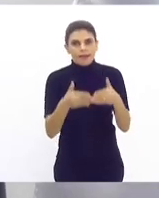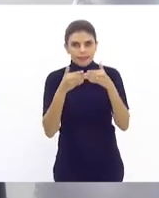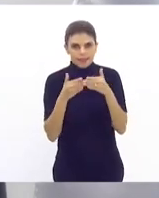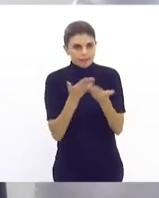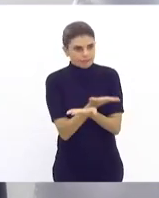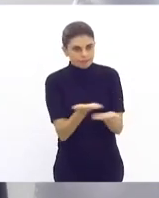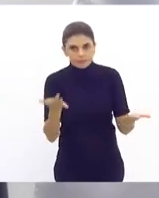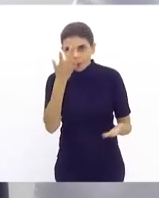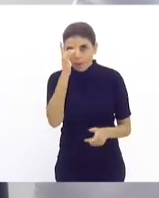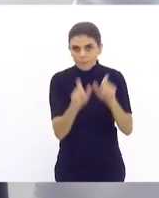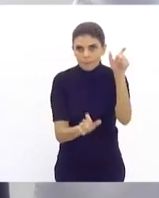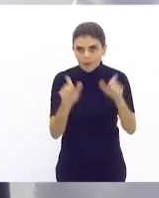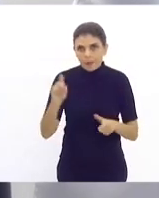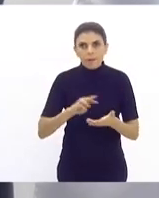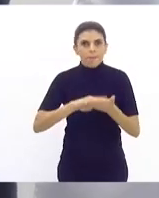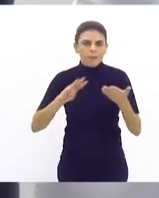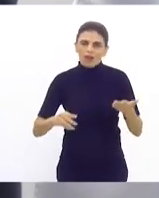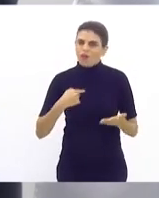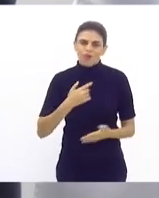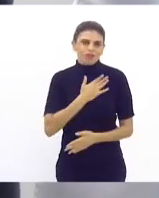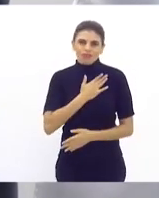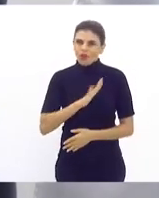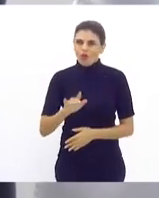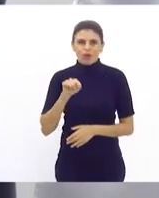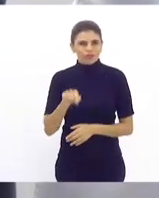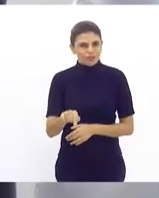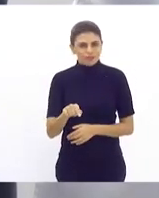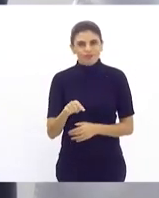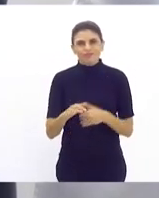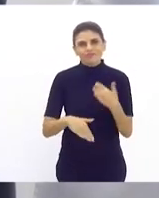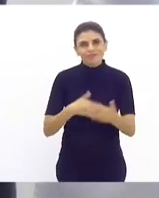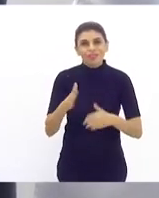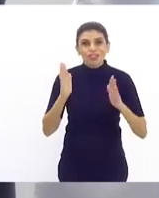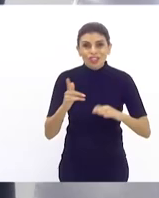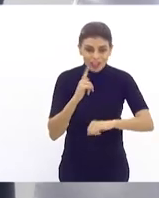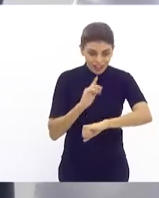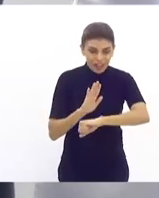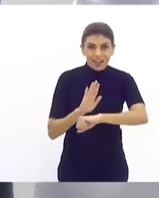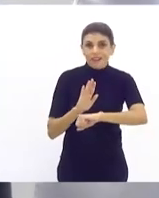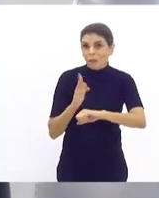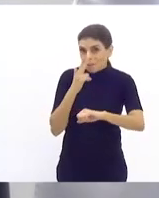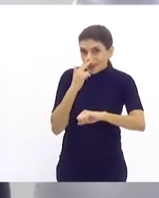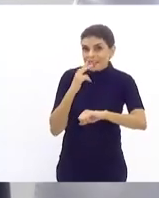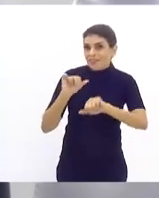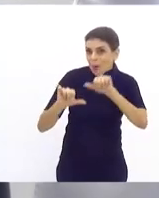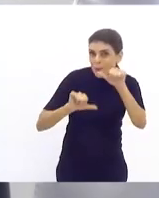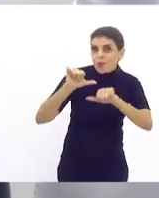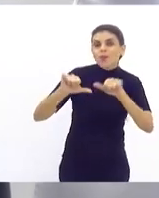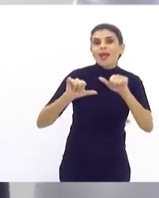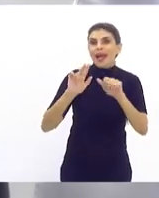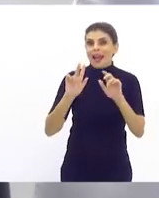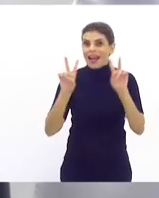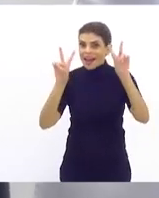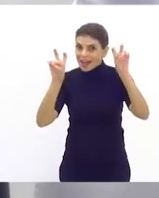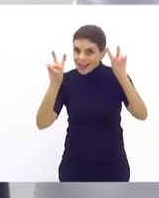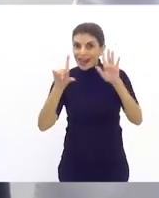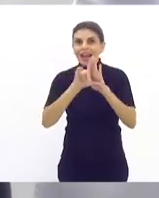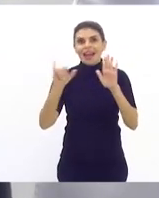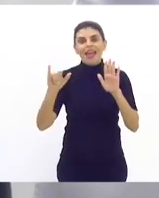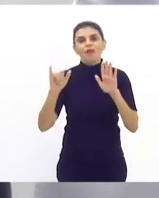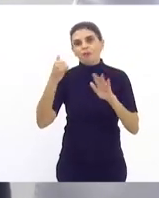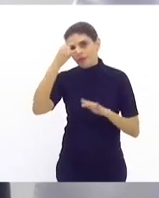os membros, não gosto de adotar essa prática, mas já estamos apontando o que vamos alterar na lei para esse substitutivo, para não ter